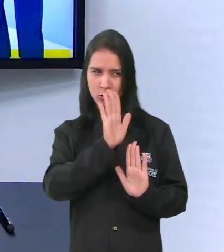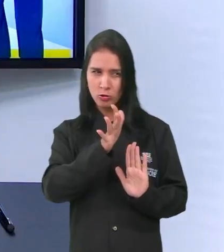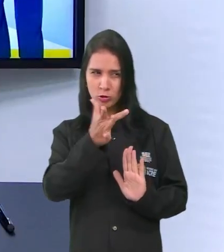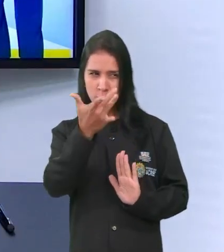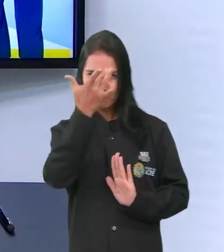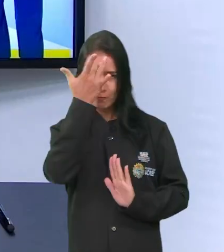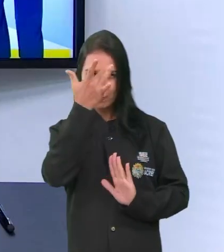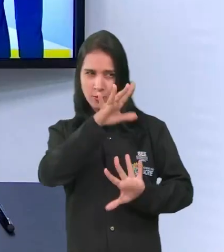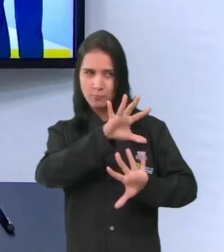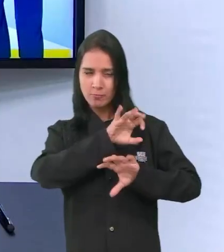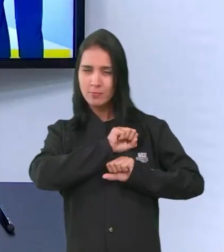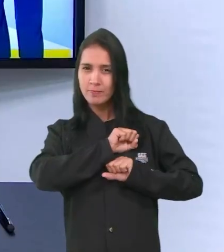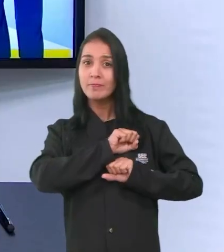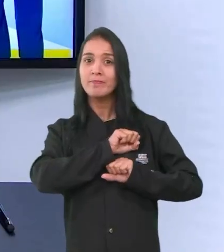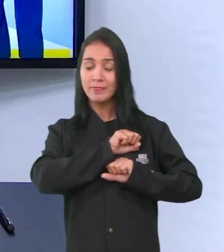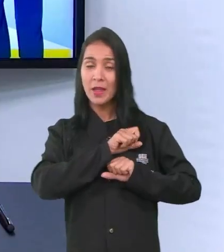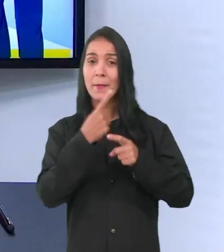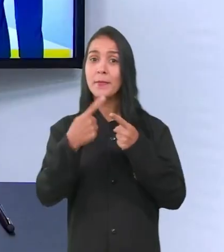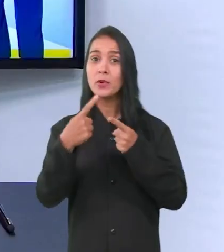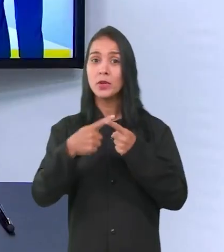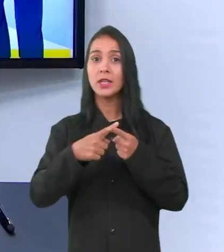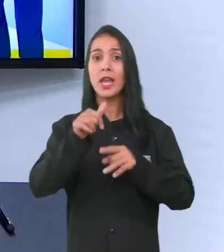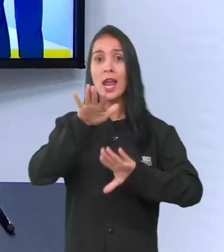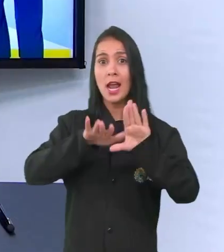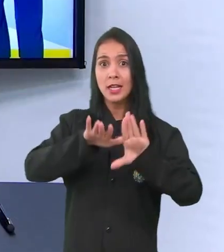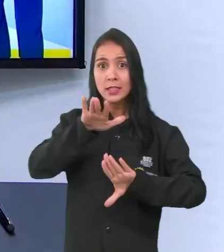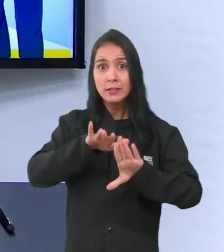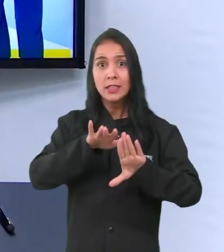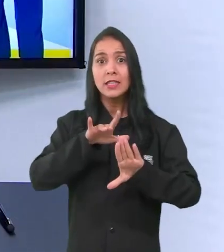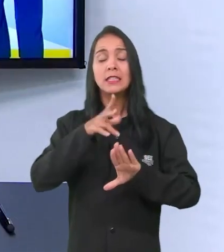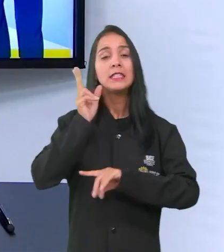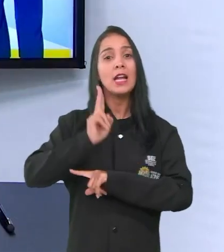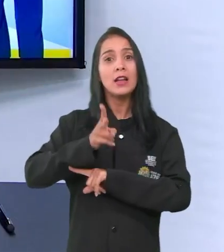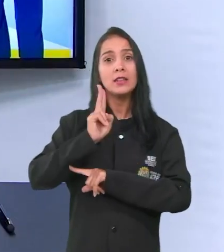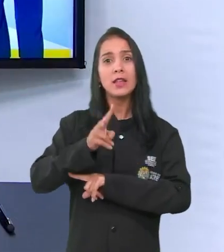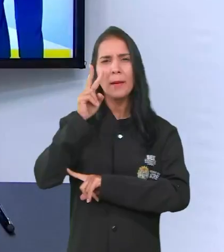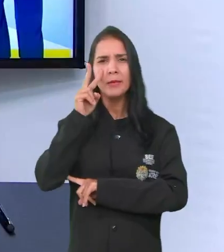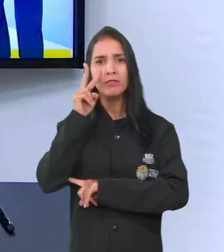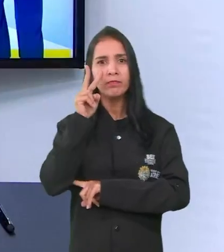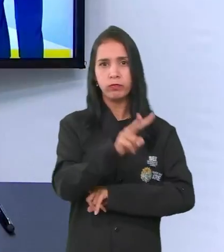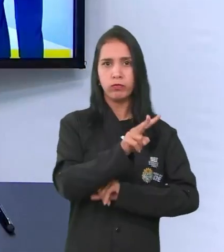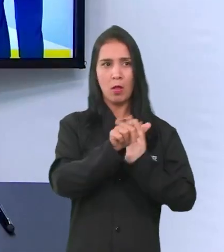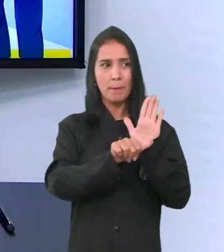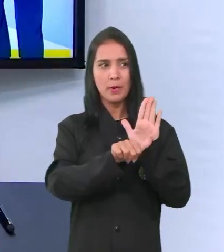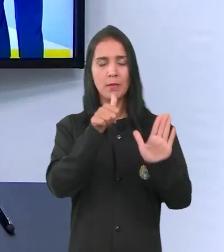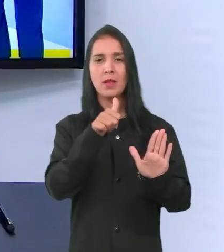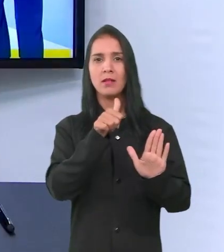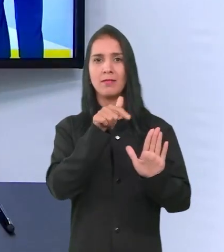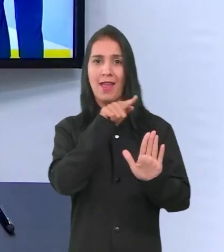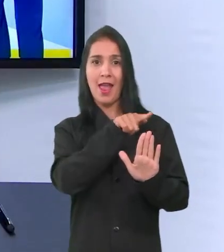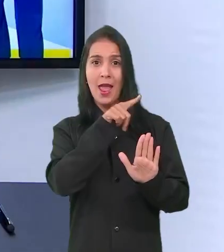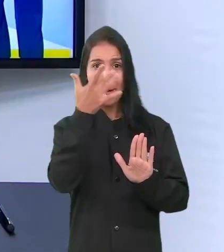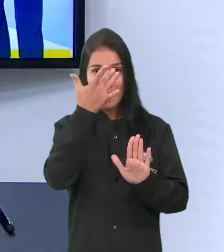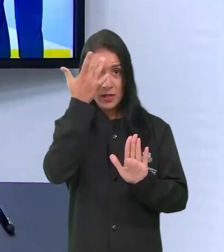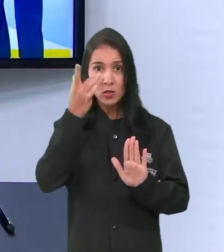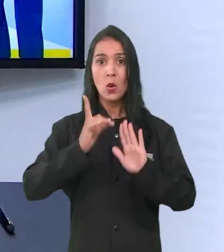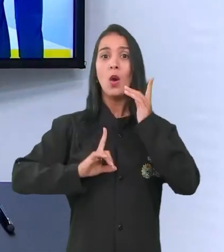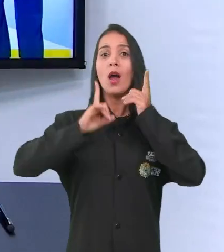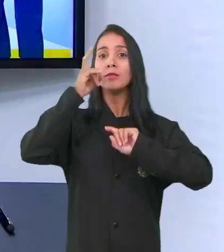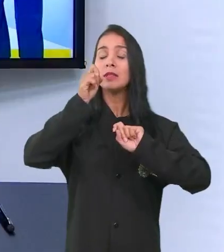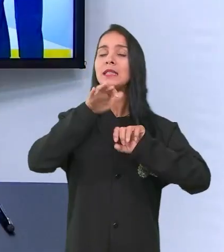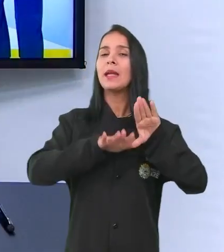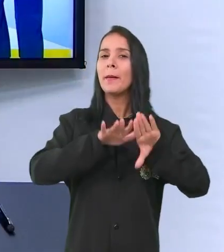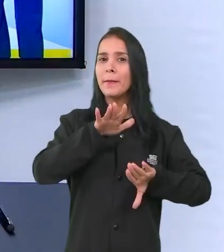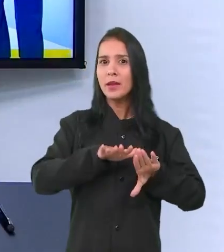impressão, geralmente, ela vai estar pautada na impressão da expressão corporal. Né? Provavelmente você